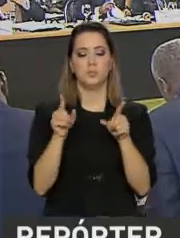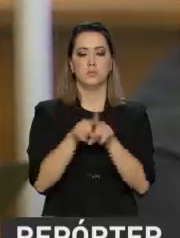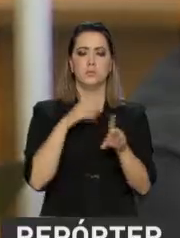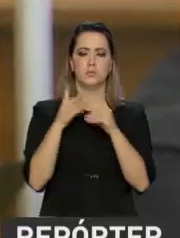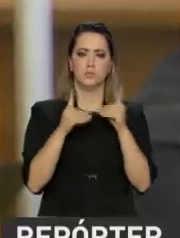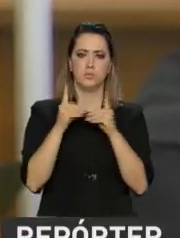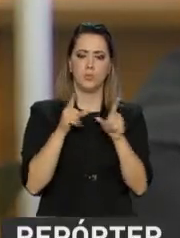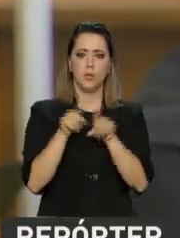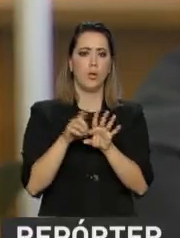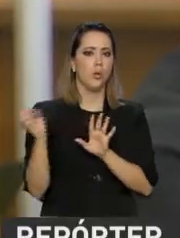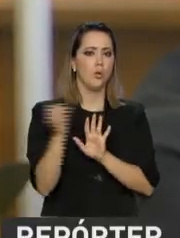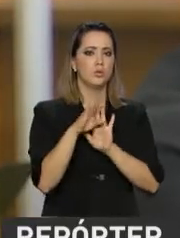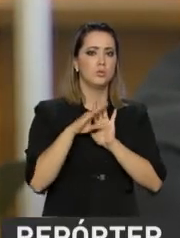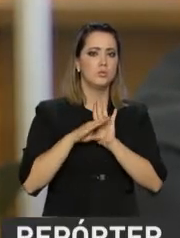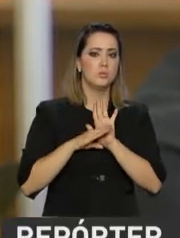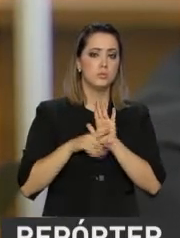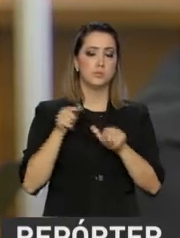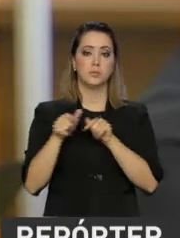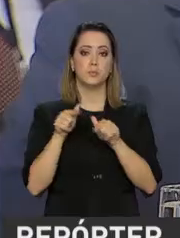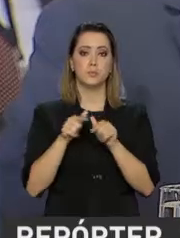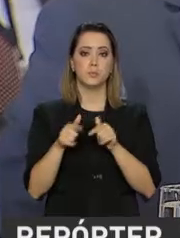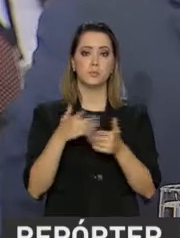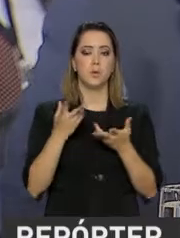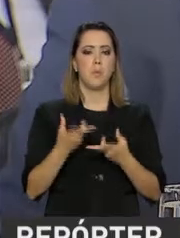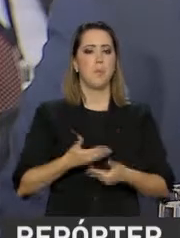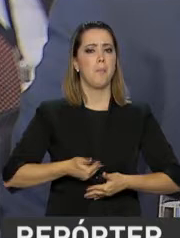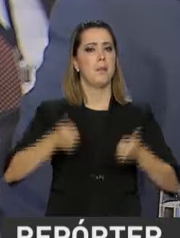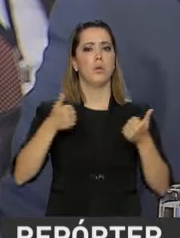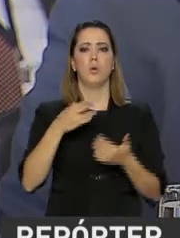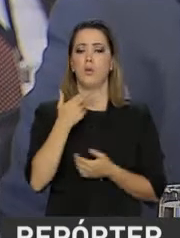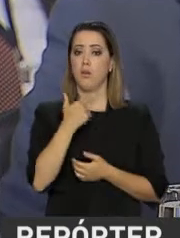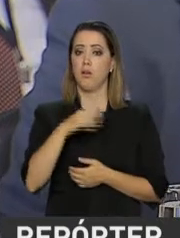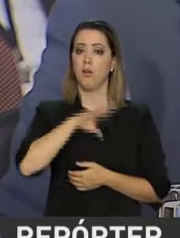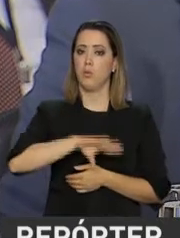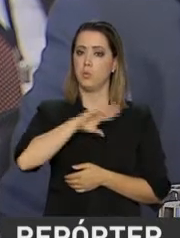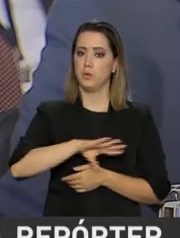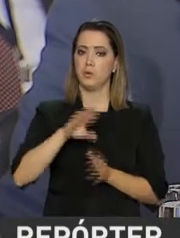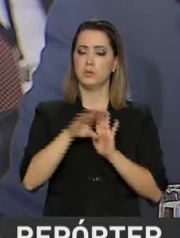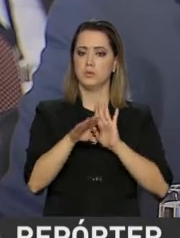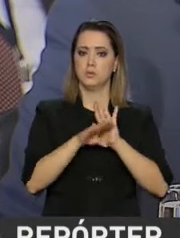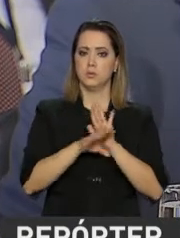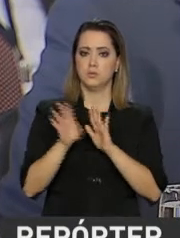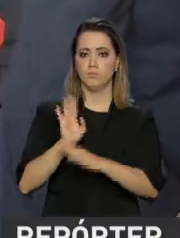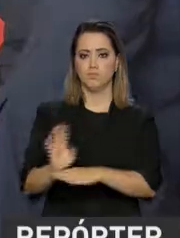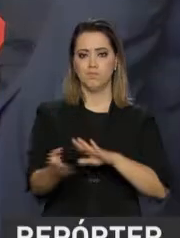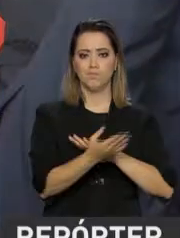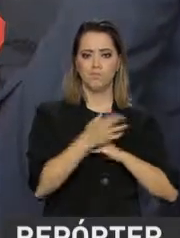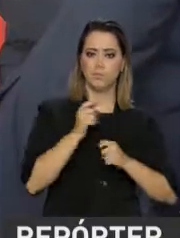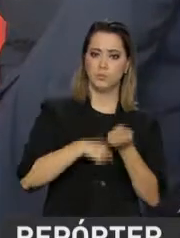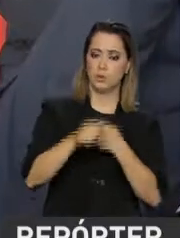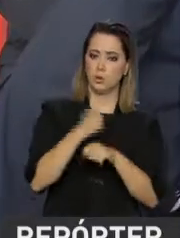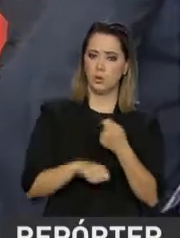discutidos novos planos de ações para valorizar a língua portuguesa e projetos de cooperação econômica e